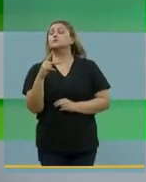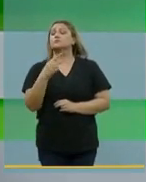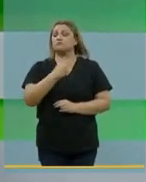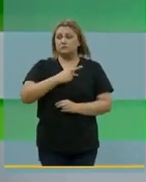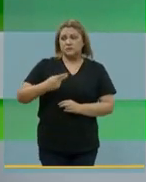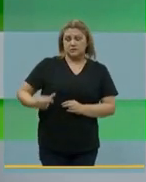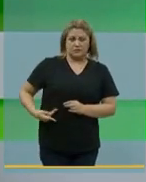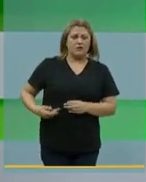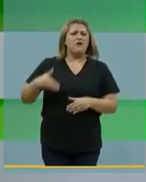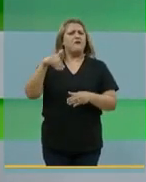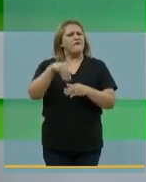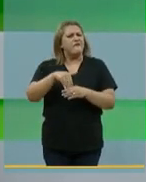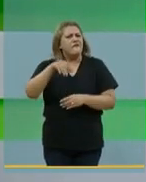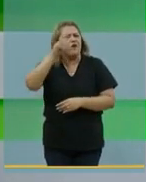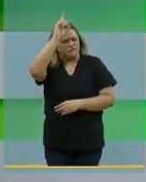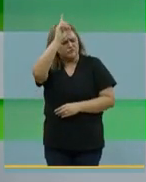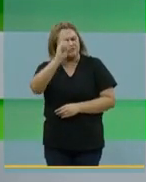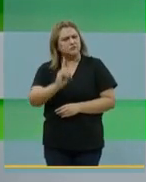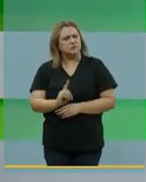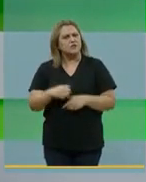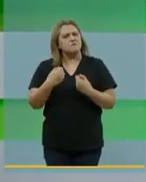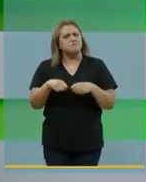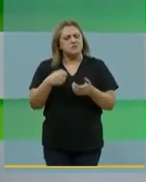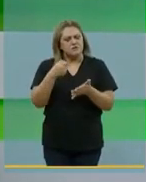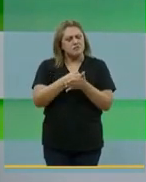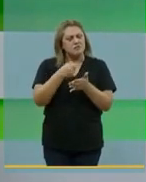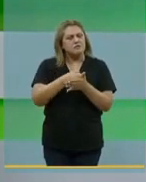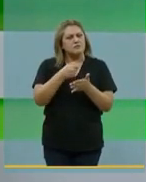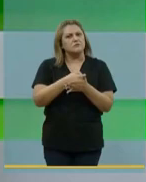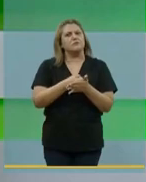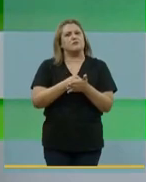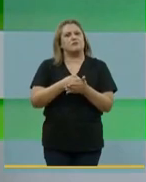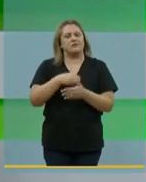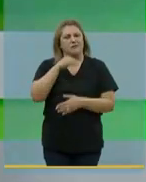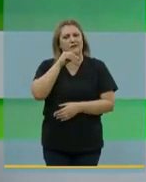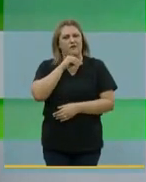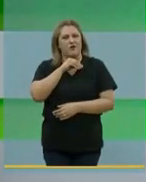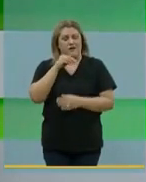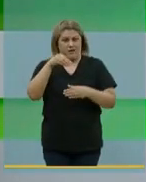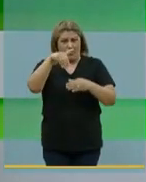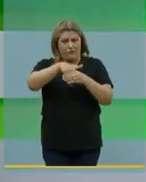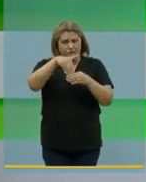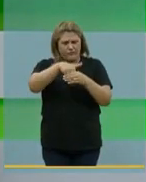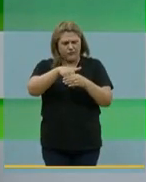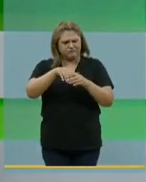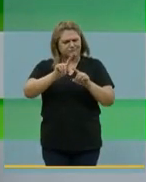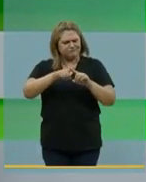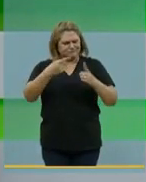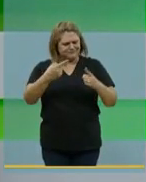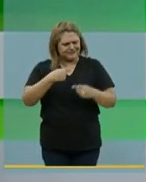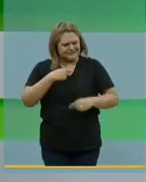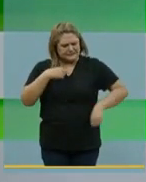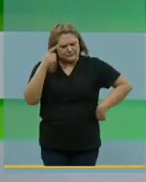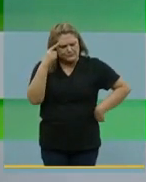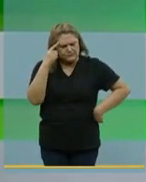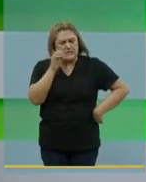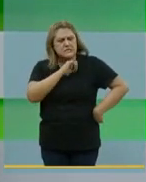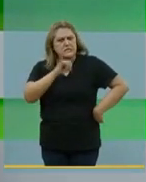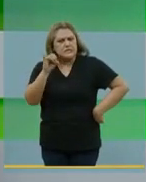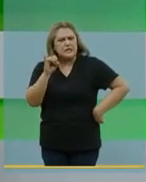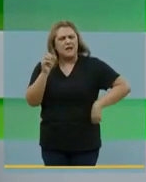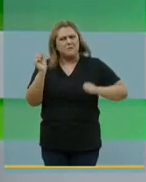não é preciso conquistar o voto e vem a pergunta mas será que é possível aprovar a reforma política